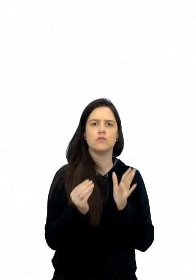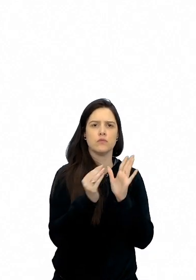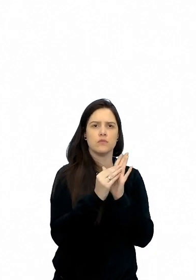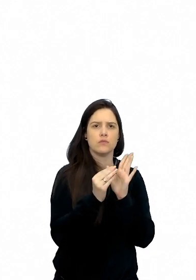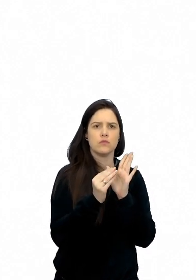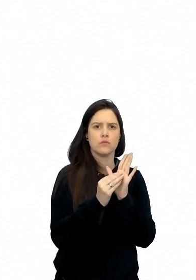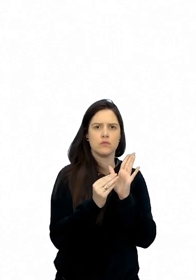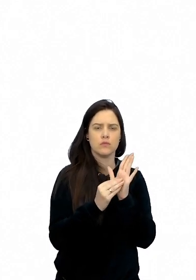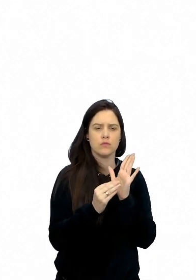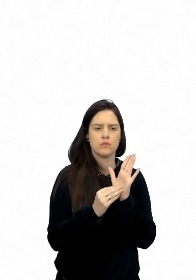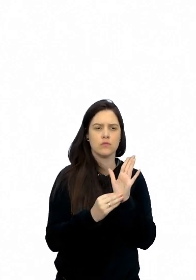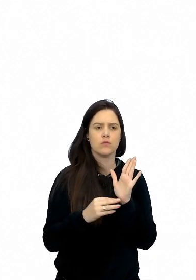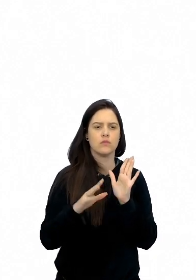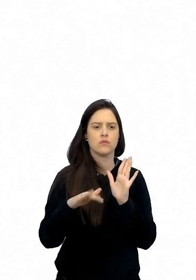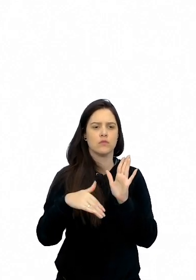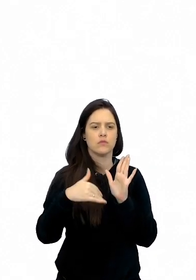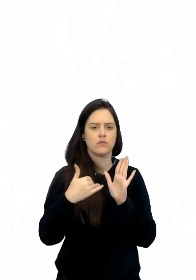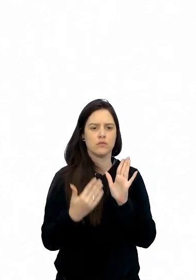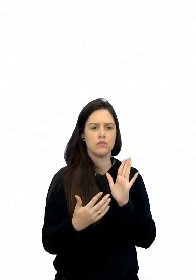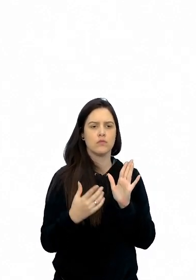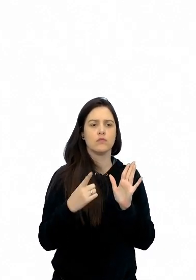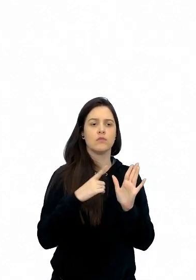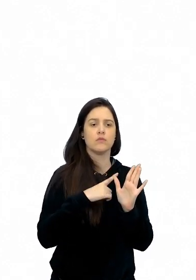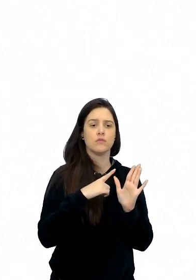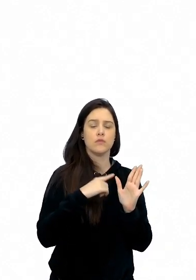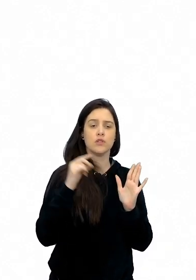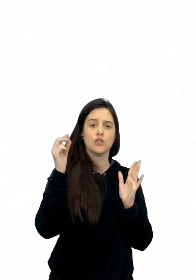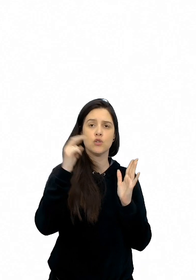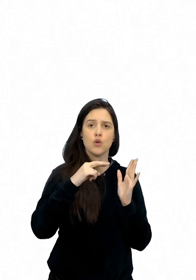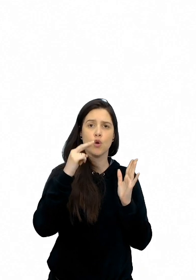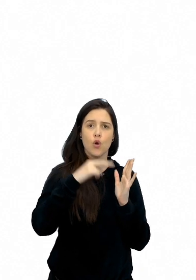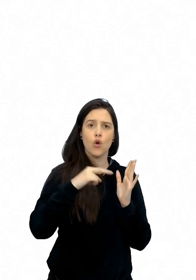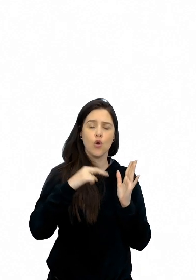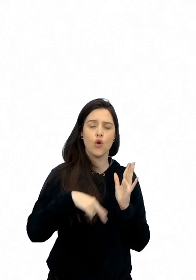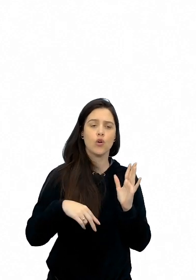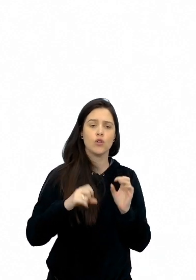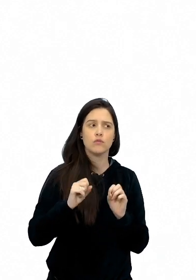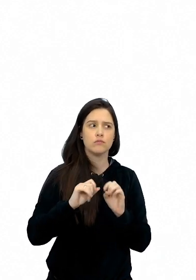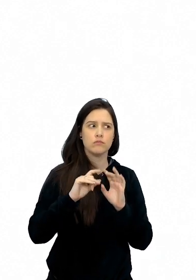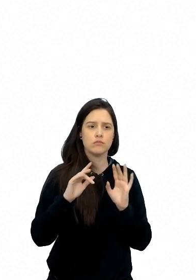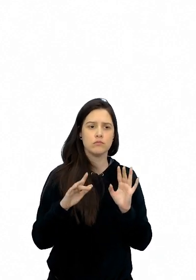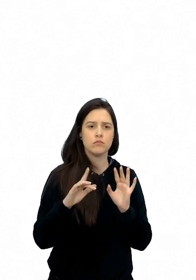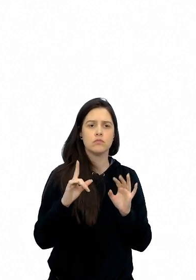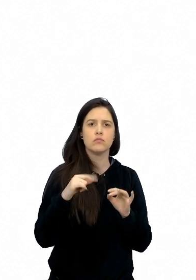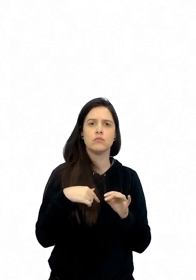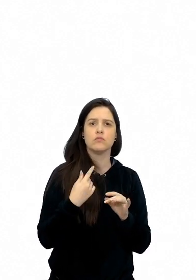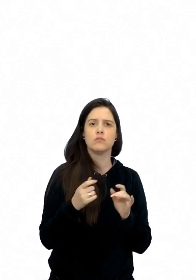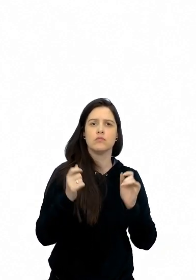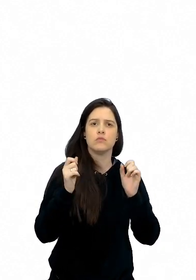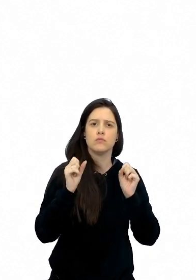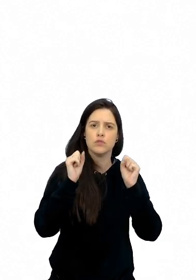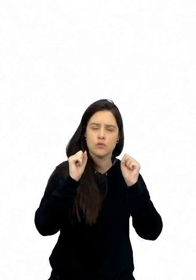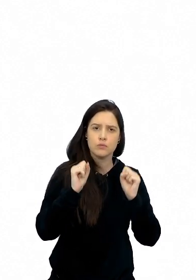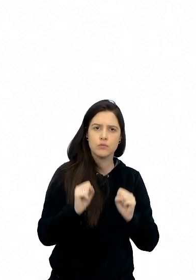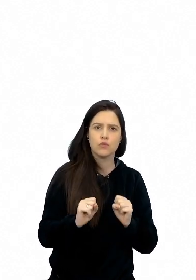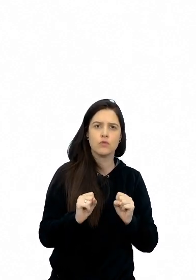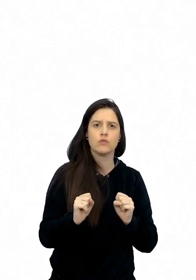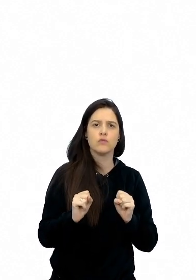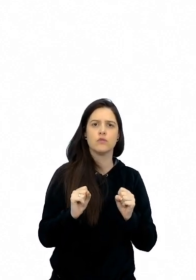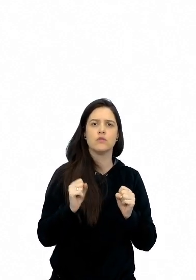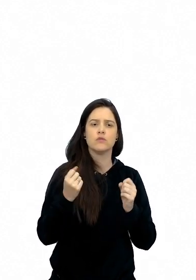ajuda, tá, ali, quando a gente olha esse material do Aprender Sempre, e a gente olha, né,